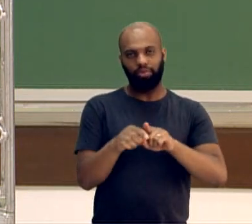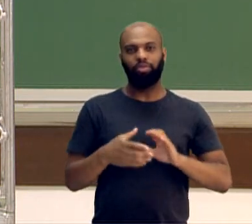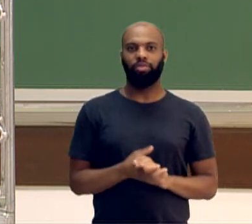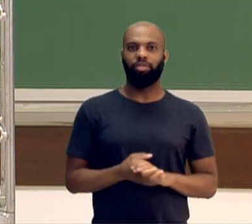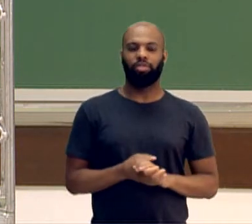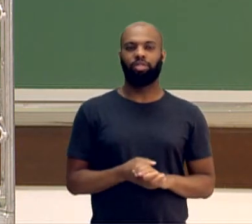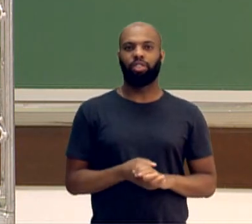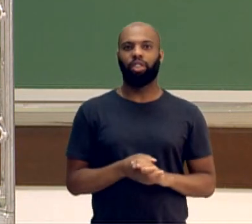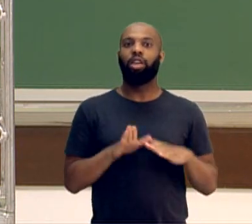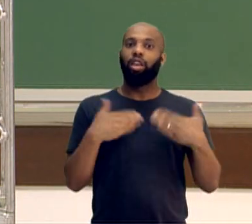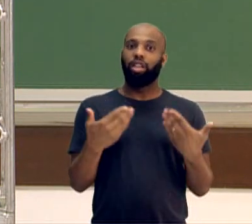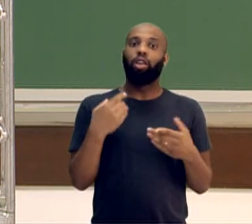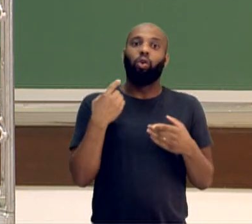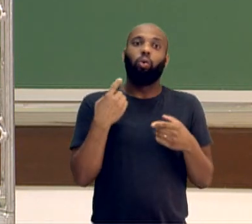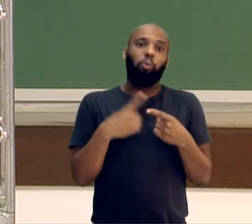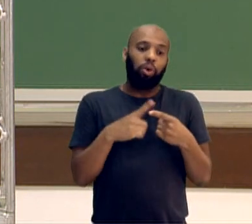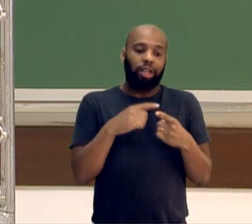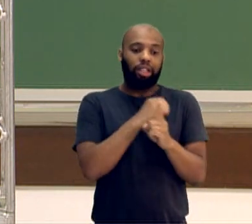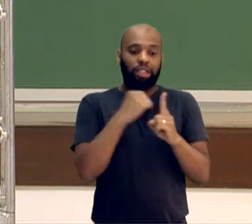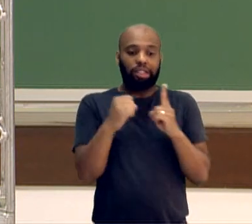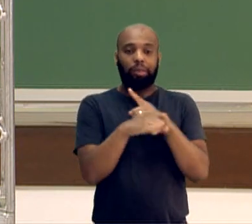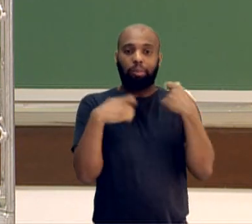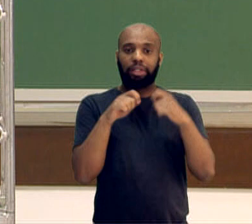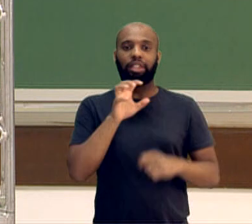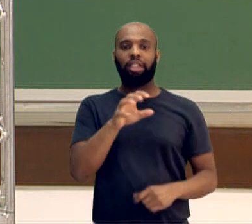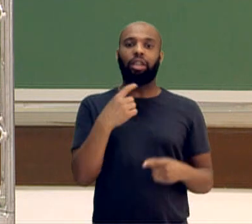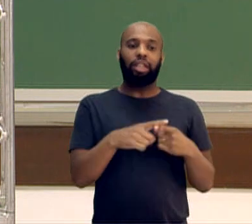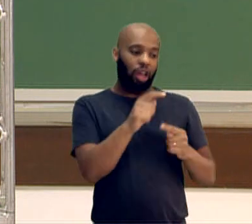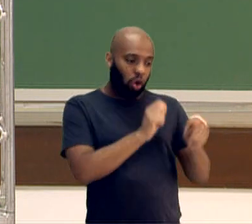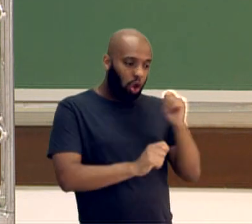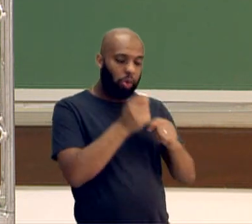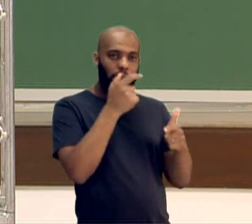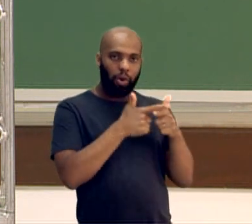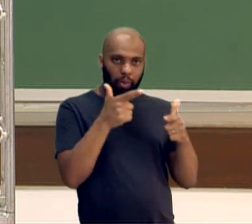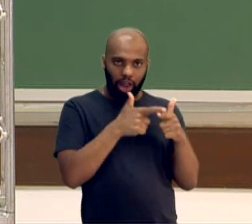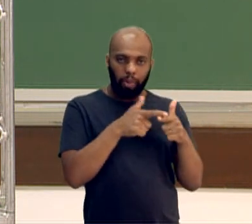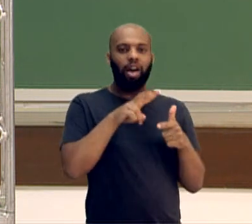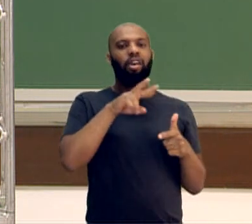né? Porque, às vezes, você tem economia com problema, você vai ter